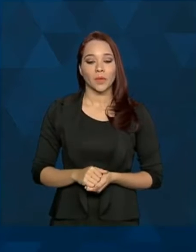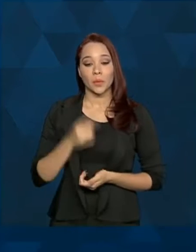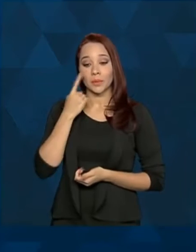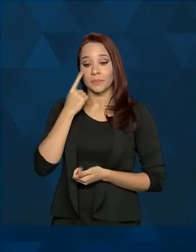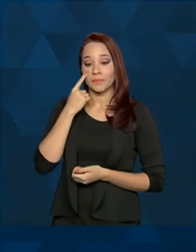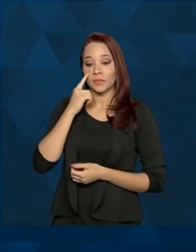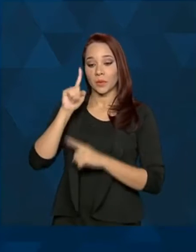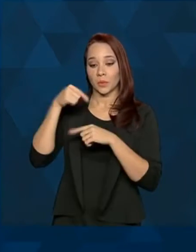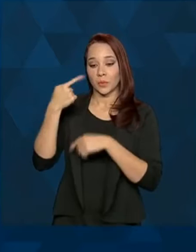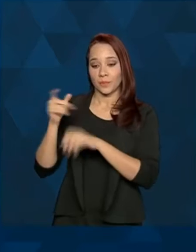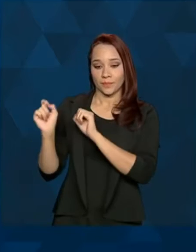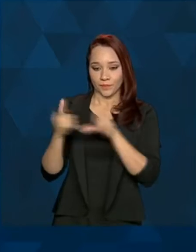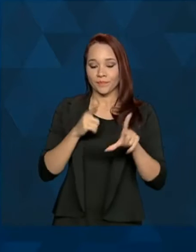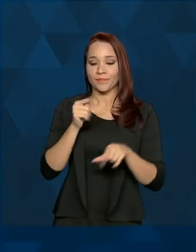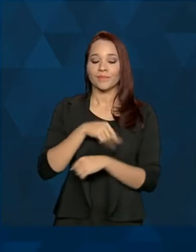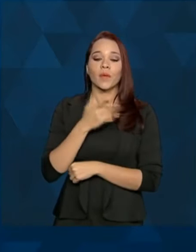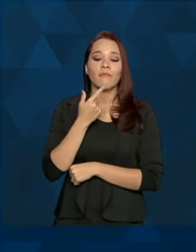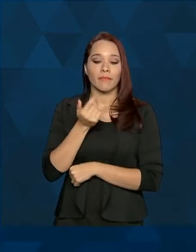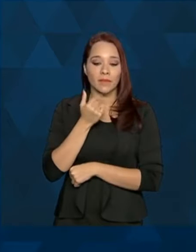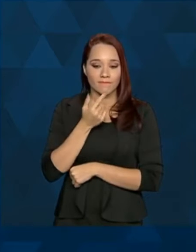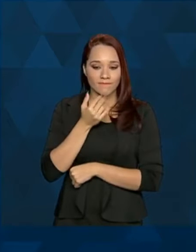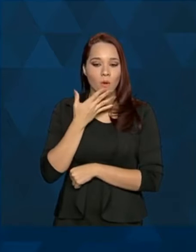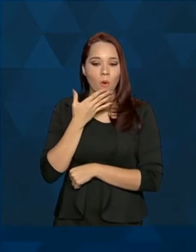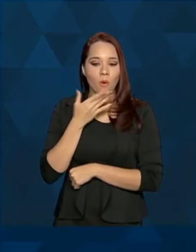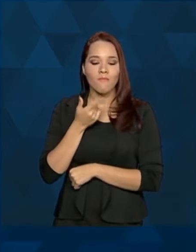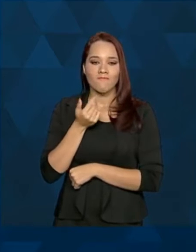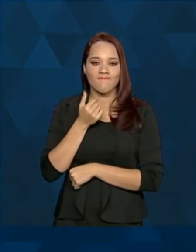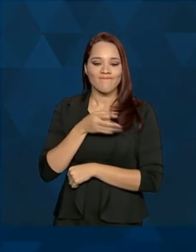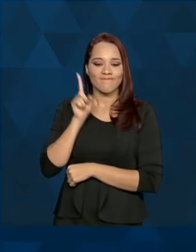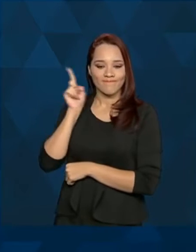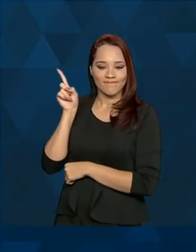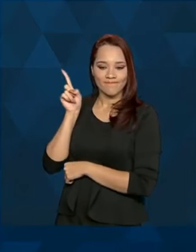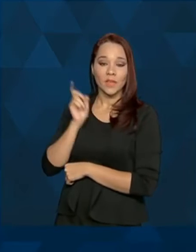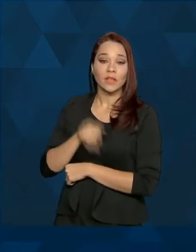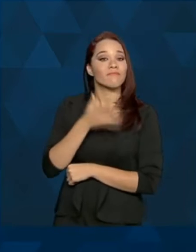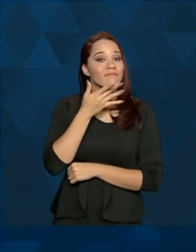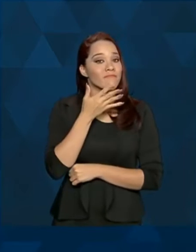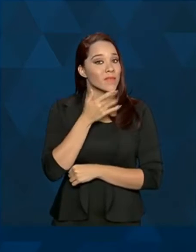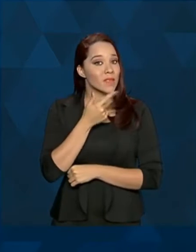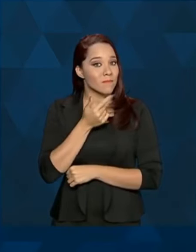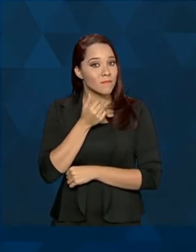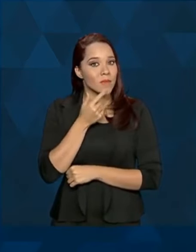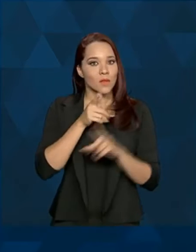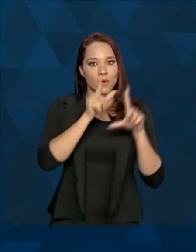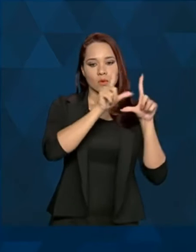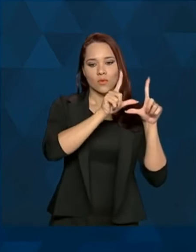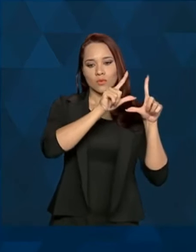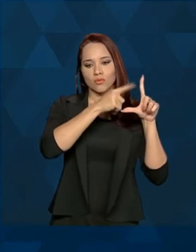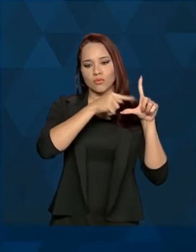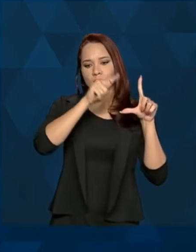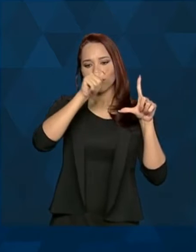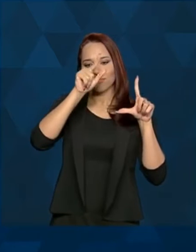no outro slide, né, que está em vermelhinho, você vê claramente que o vermelhinho ele vai diminuindo com o passar do